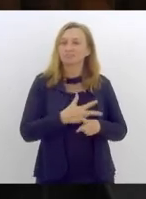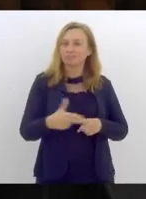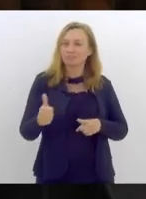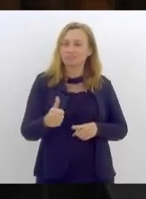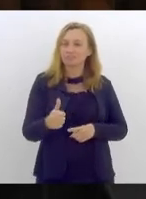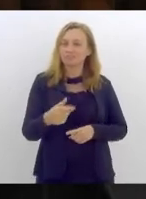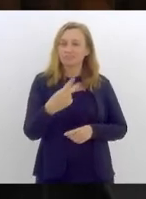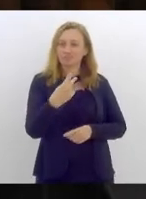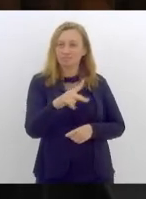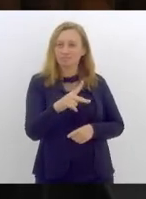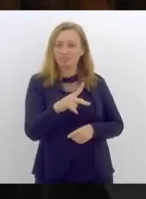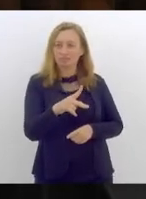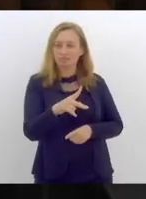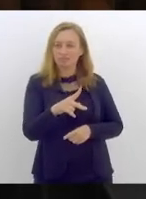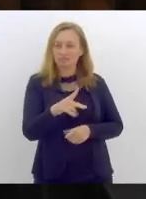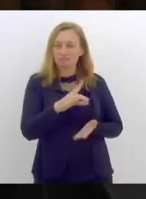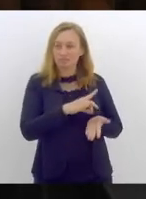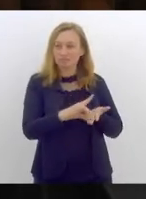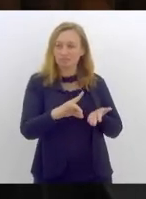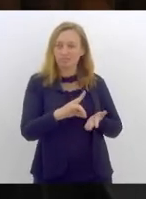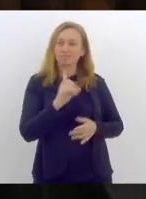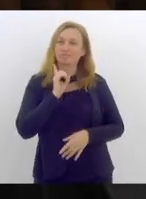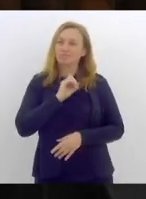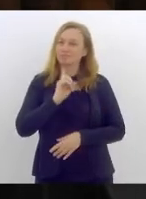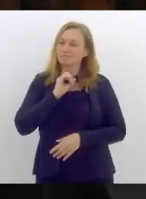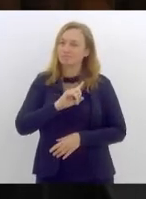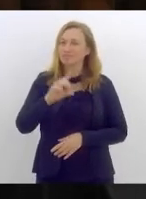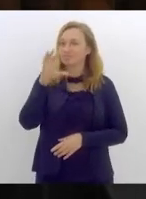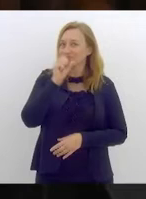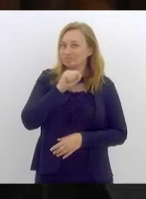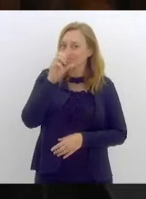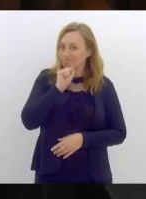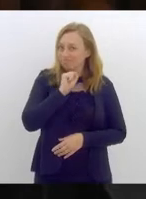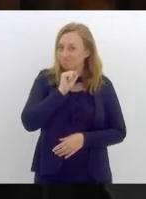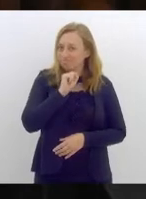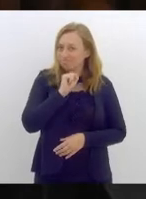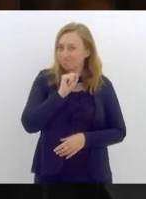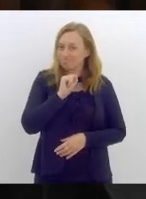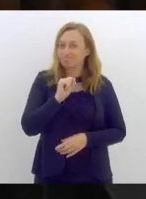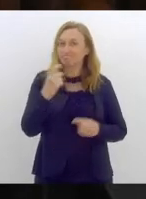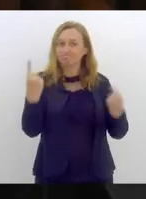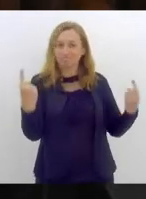seu adversário o Flamengo no sábado disputa